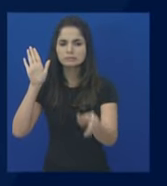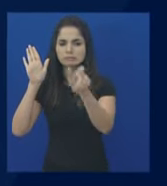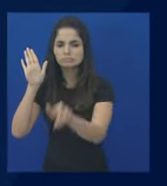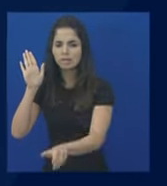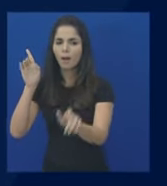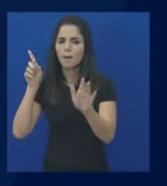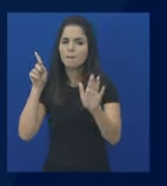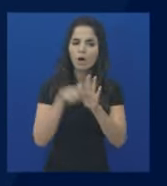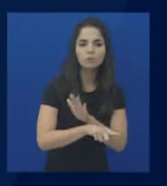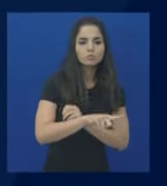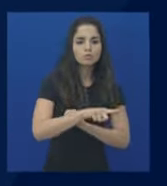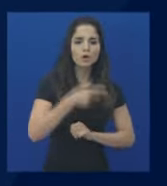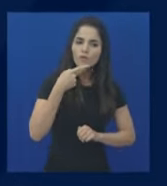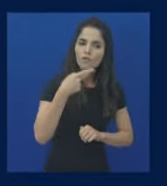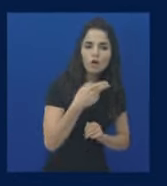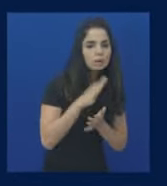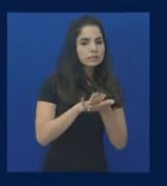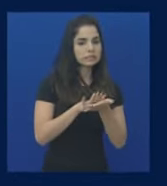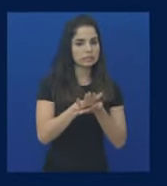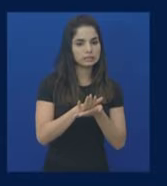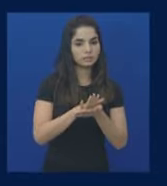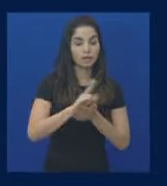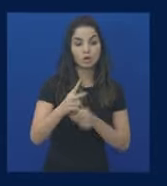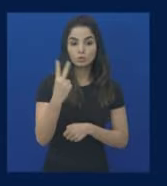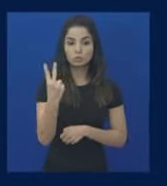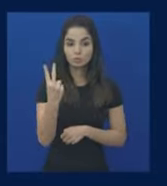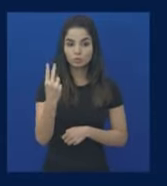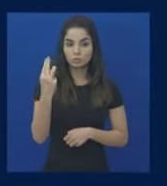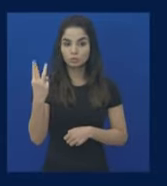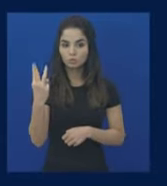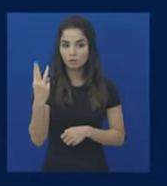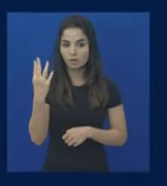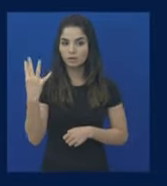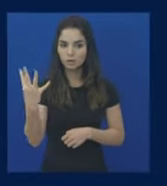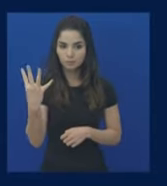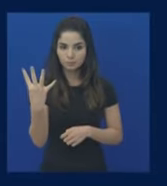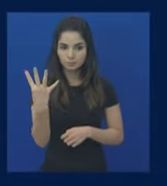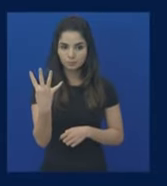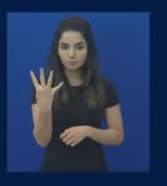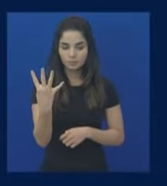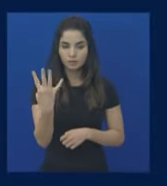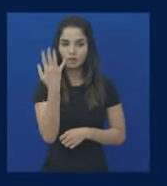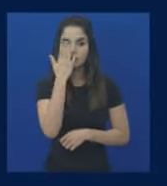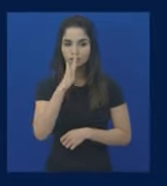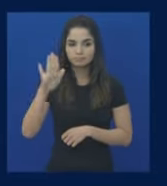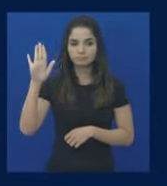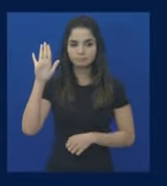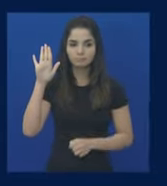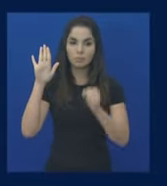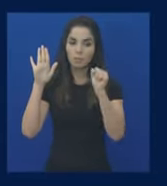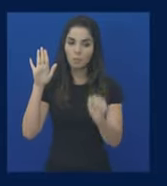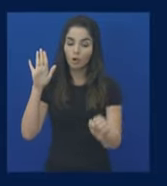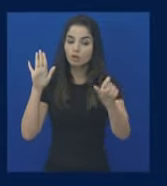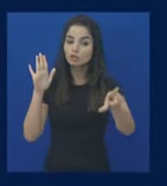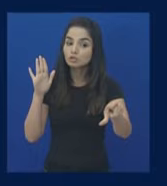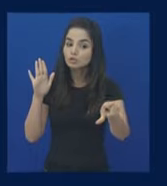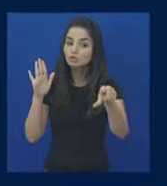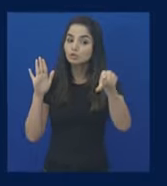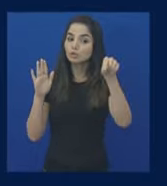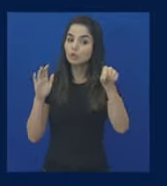ainda não falou. No segundo, terceiro e quarto blocos, o candidato poderá ser escolhido para